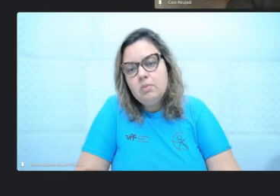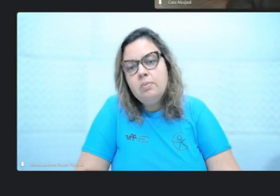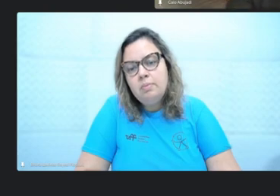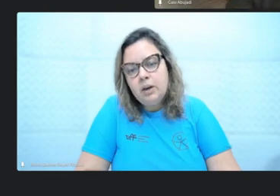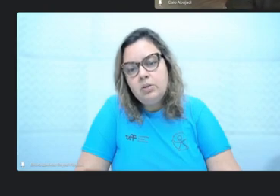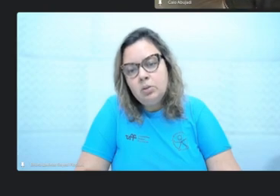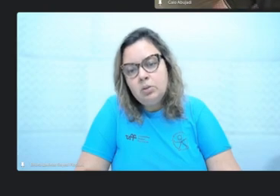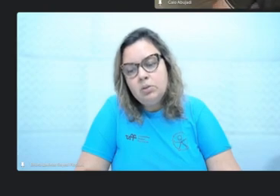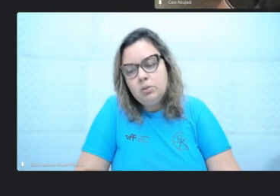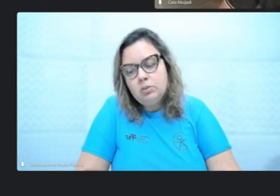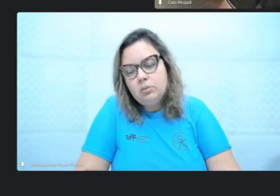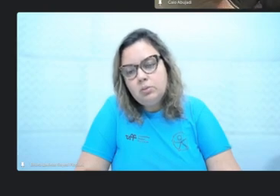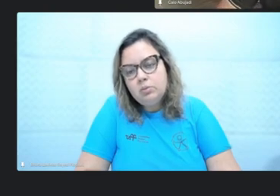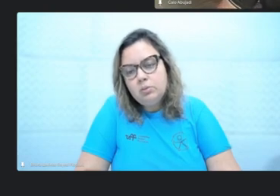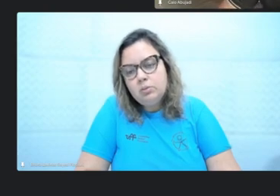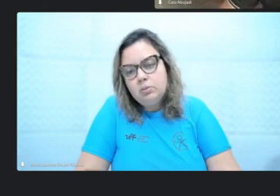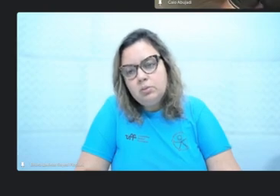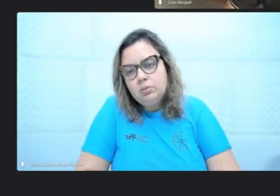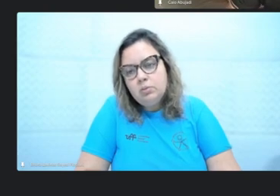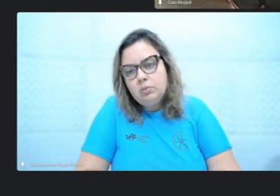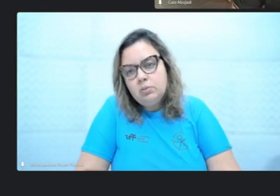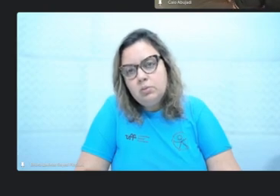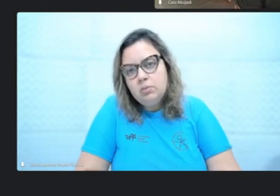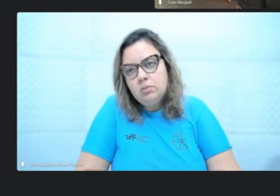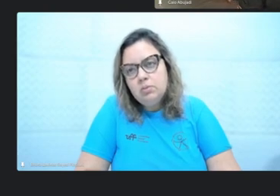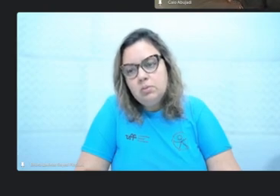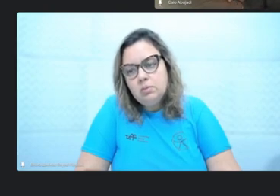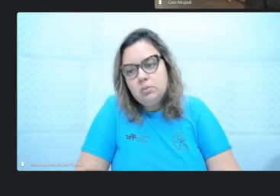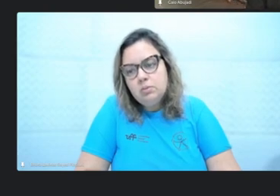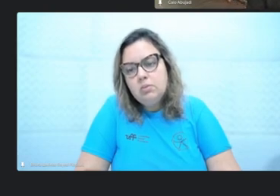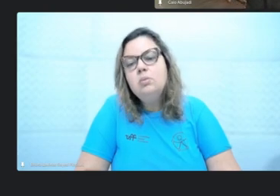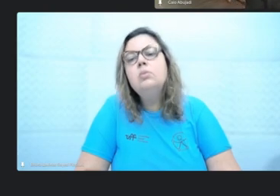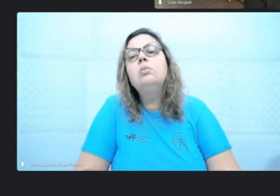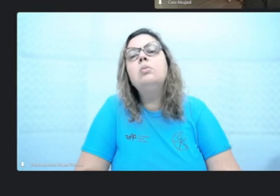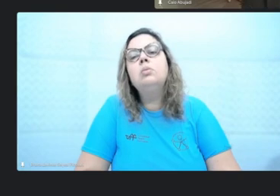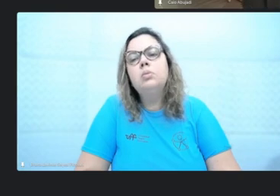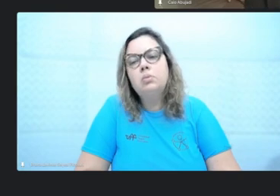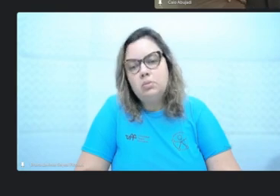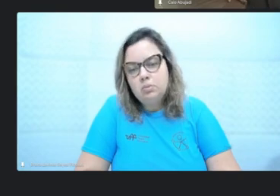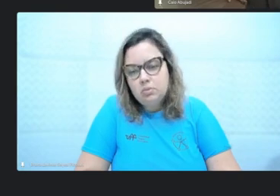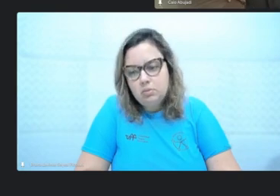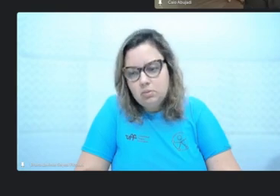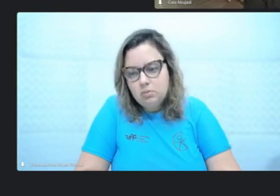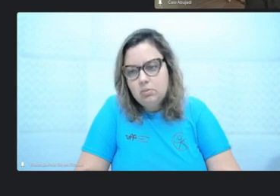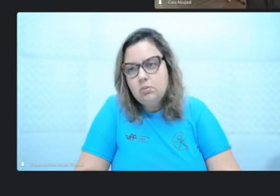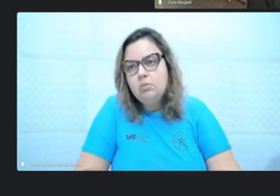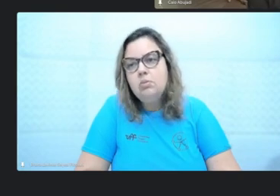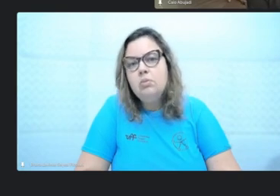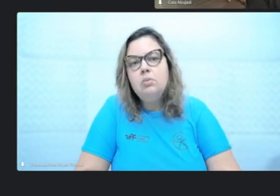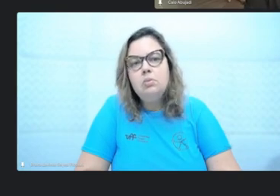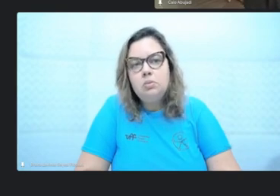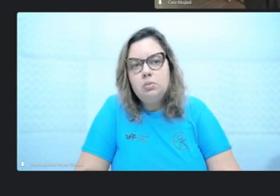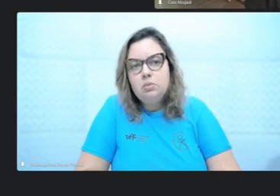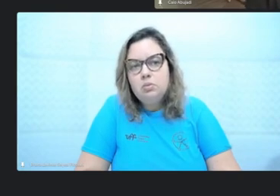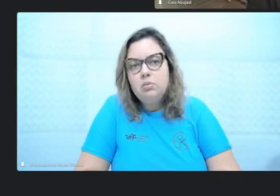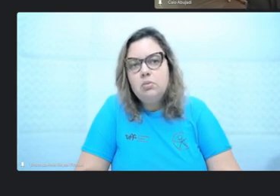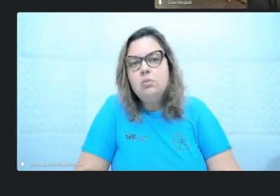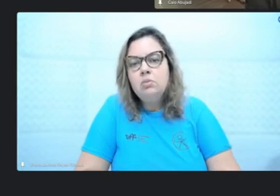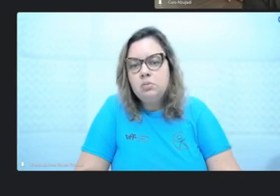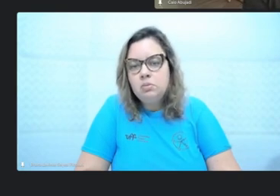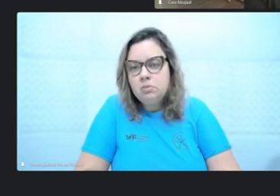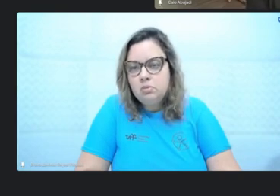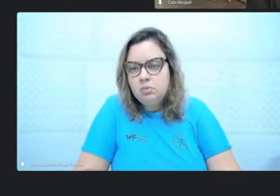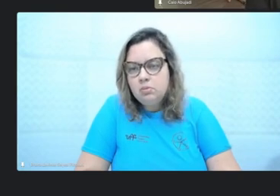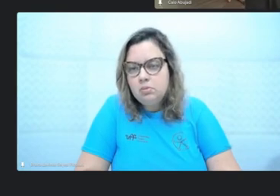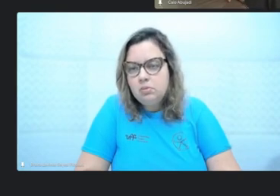desenvolve todas as crianças, então é uma ideia bem legal, vai ser no início de agosto ali, antes do carnaval,